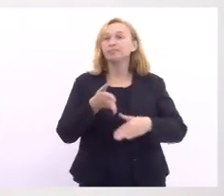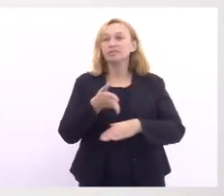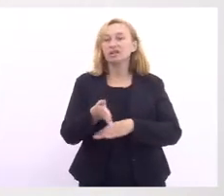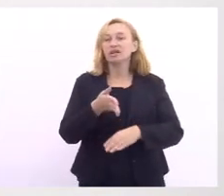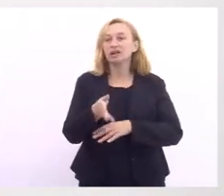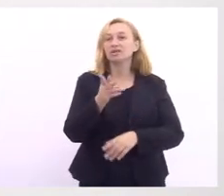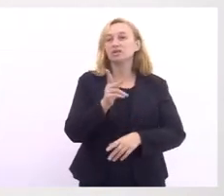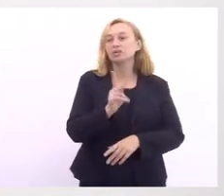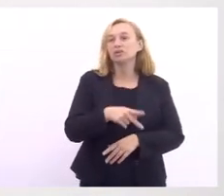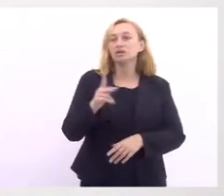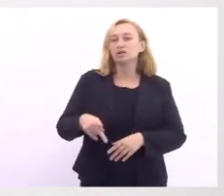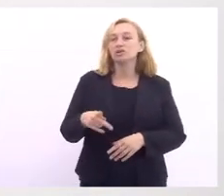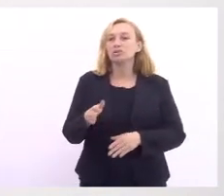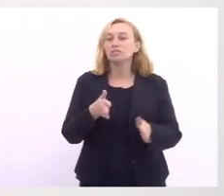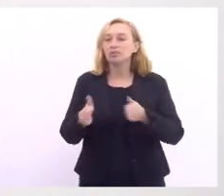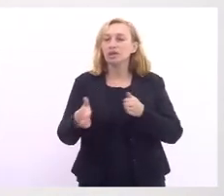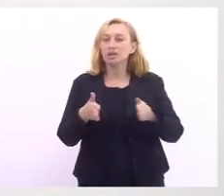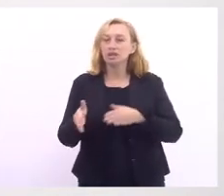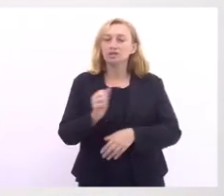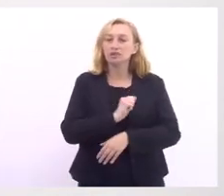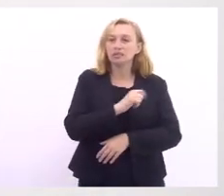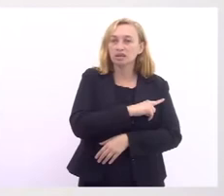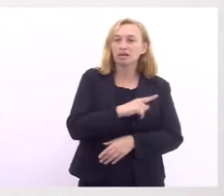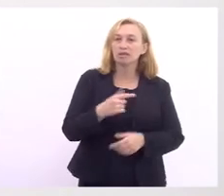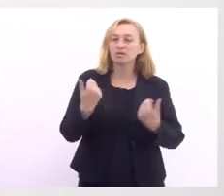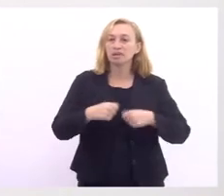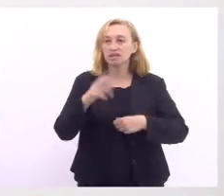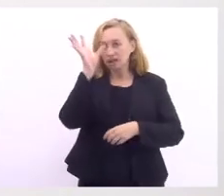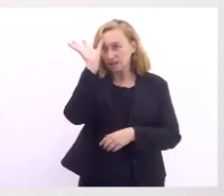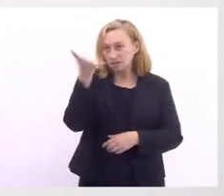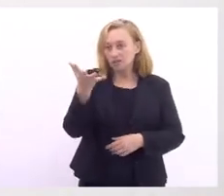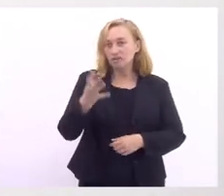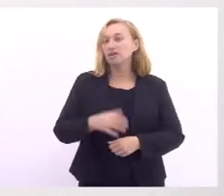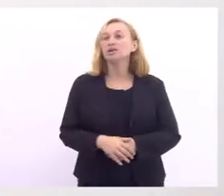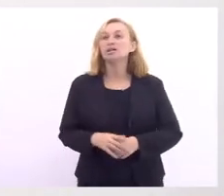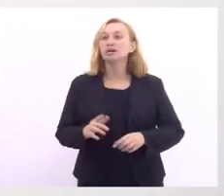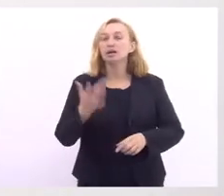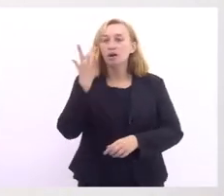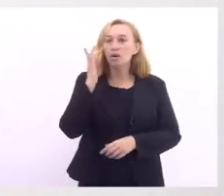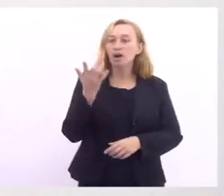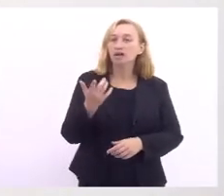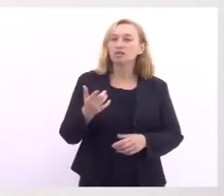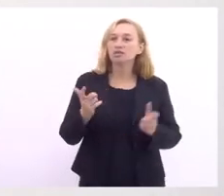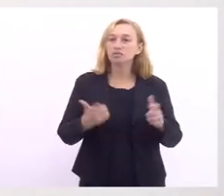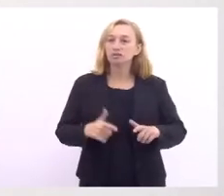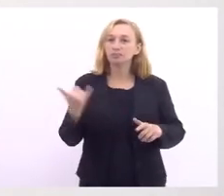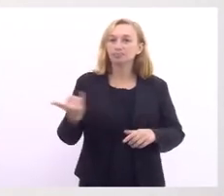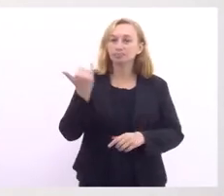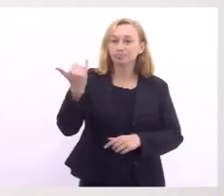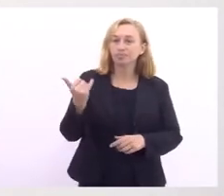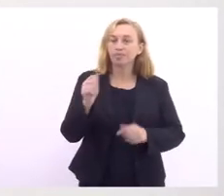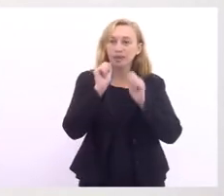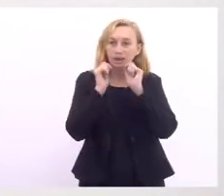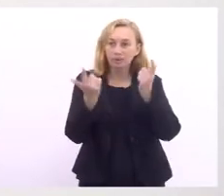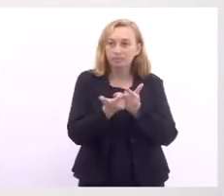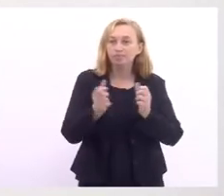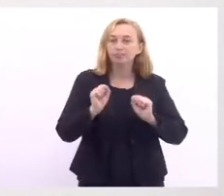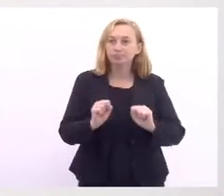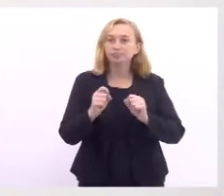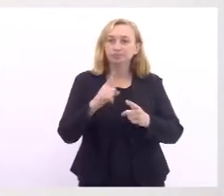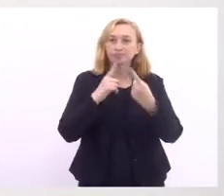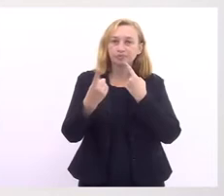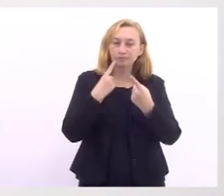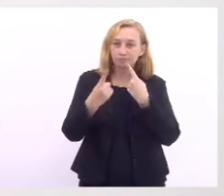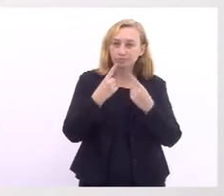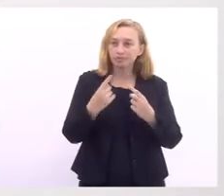na último período lá em São gonçalo-rio precisar resolver e mas eu acho que a gente tá no espaço importante aqui na alerj para poder